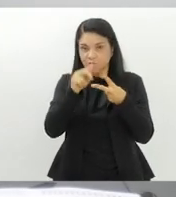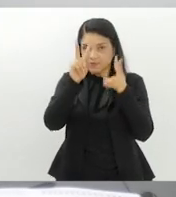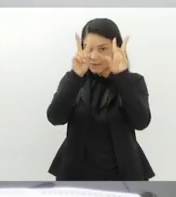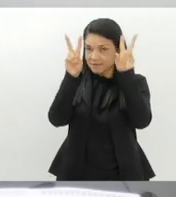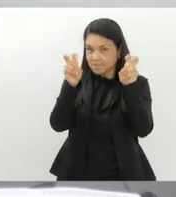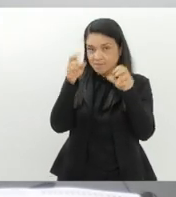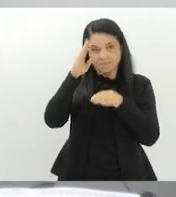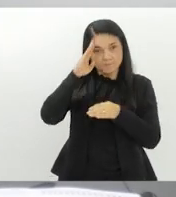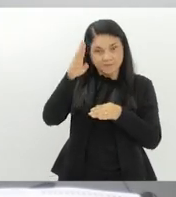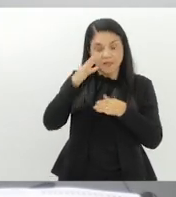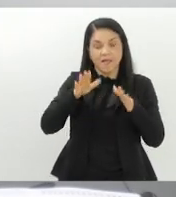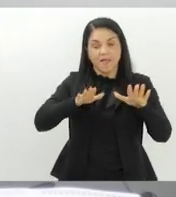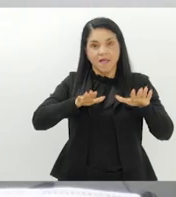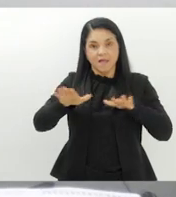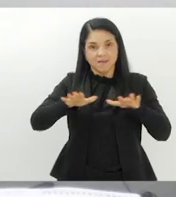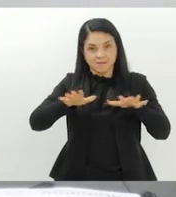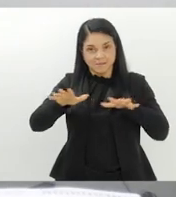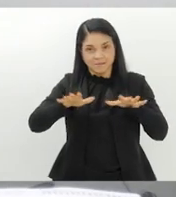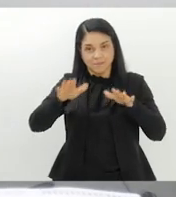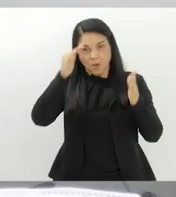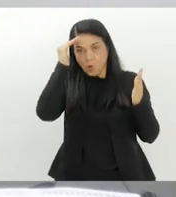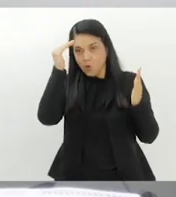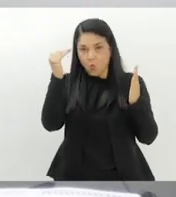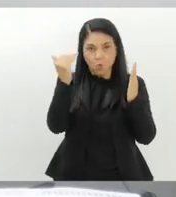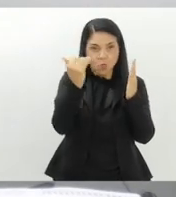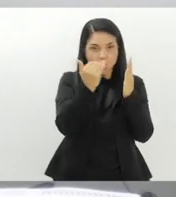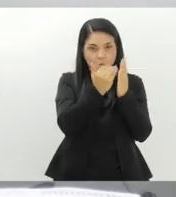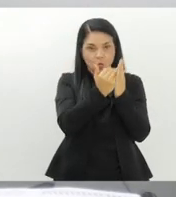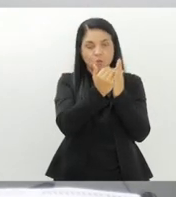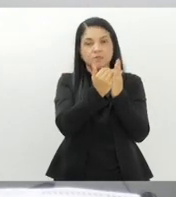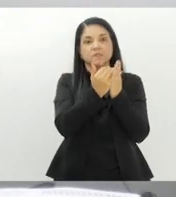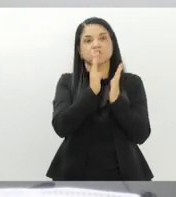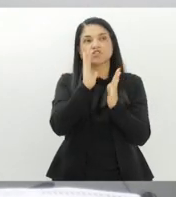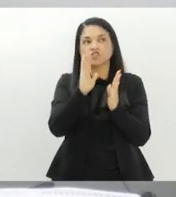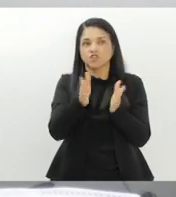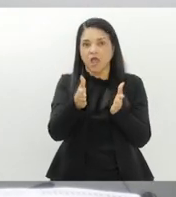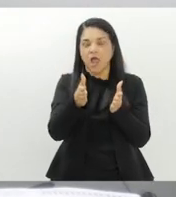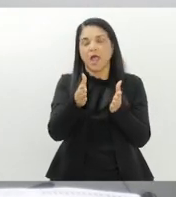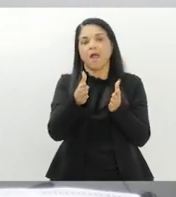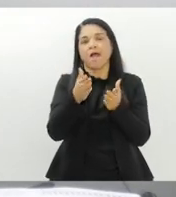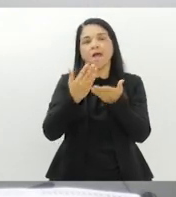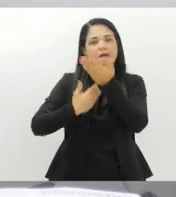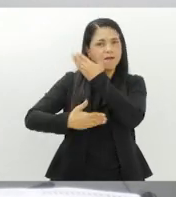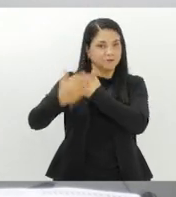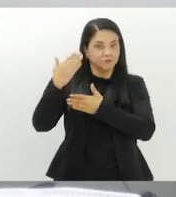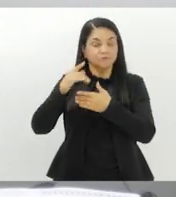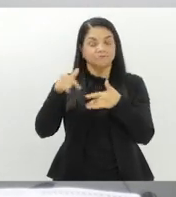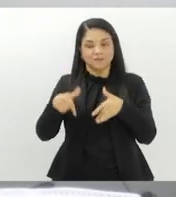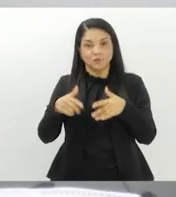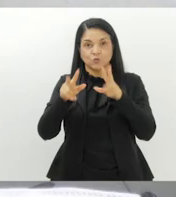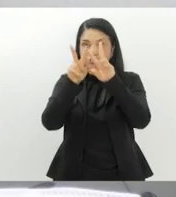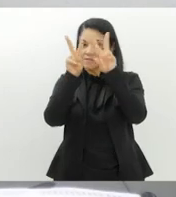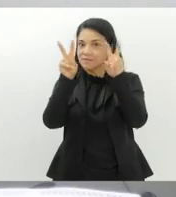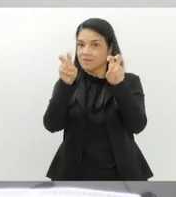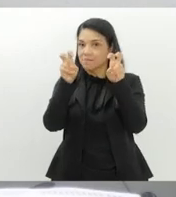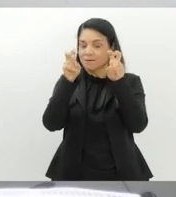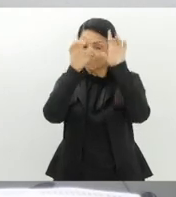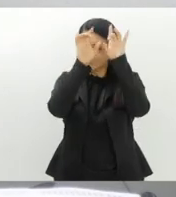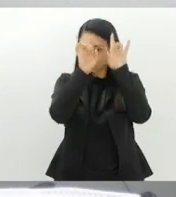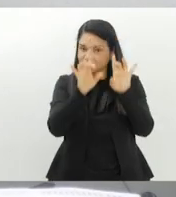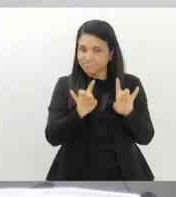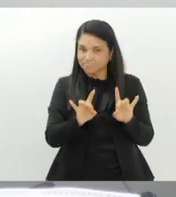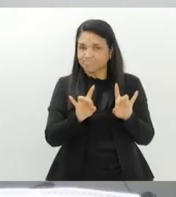A acessibilidade, que o Compras já tratou, mas não desse tema específico de hoje, que é original, e